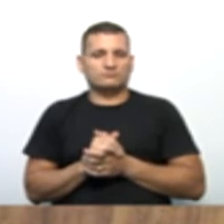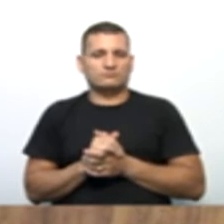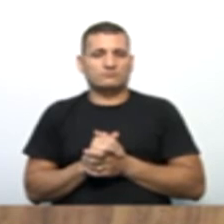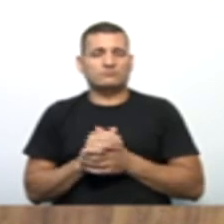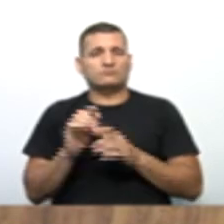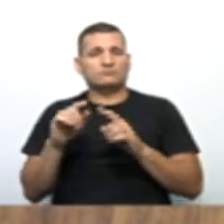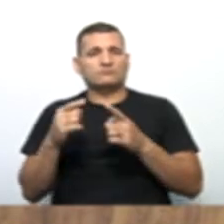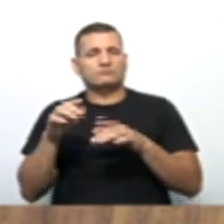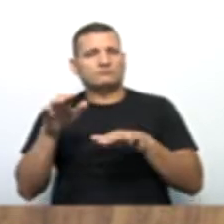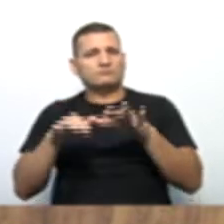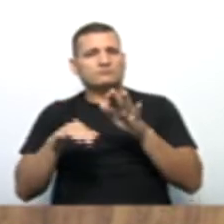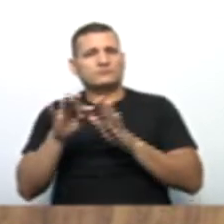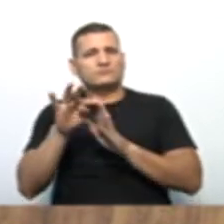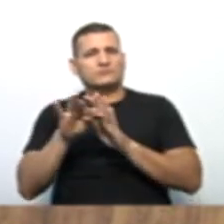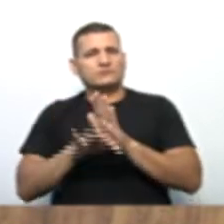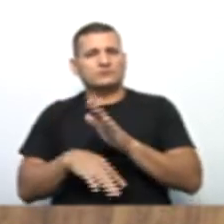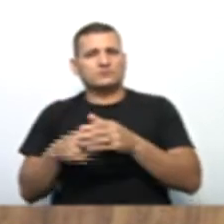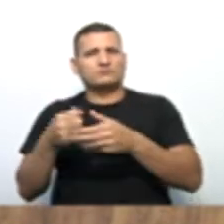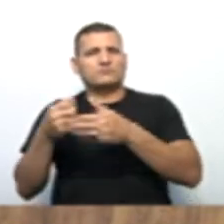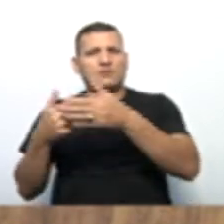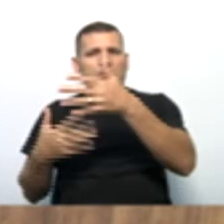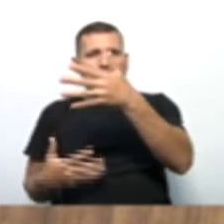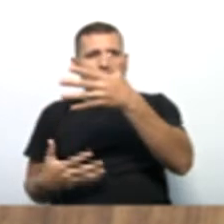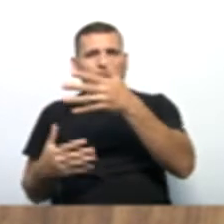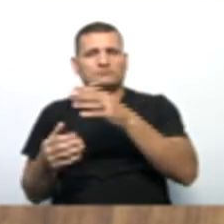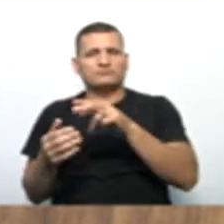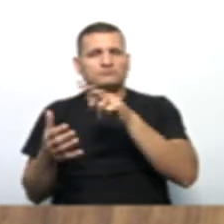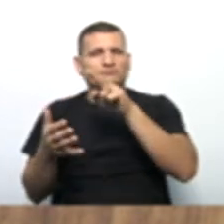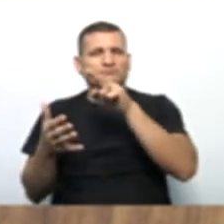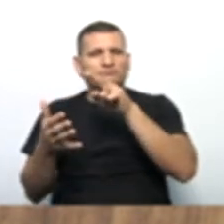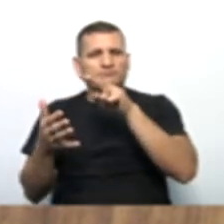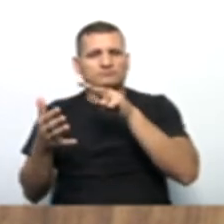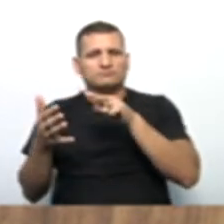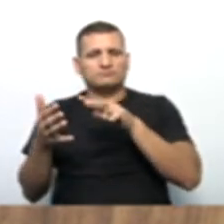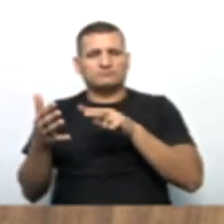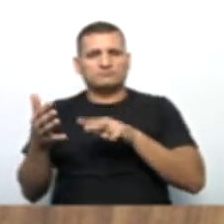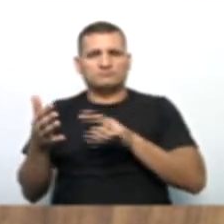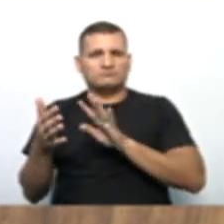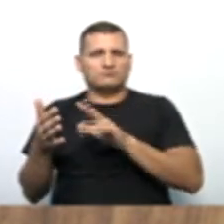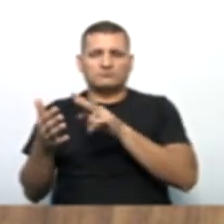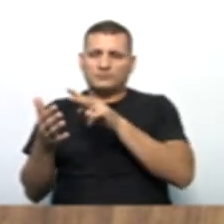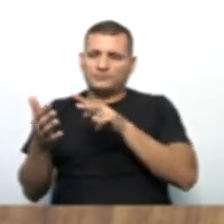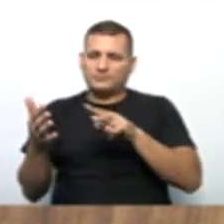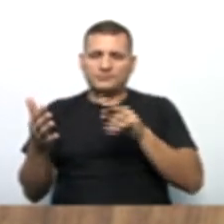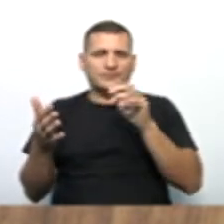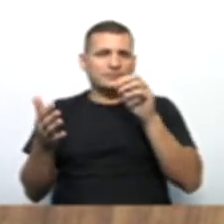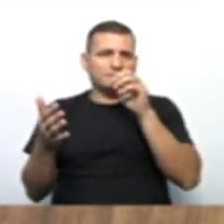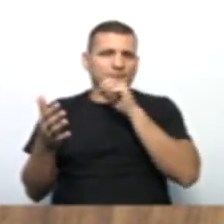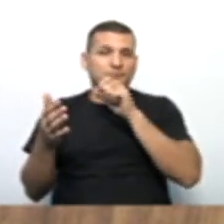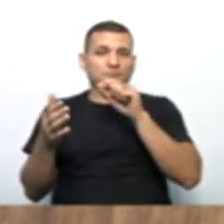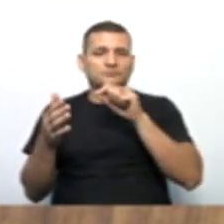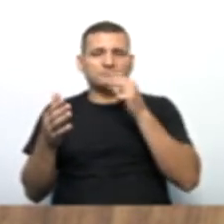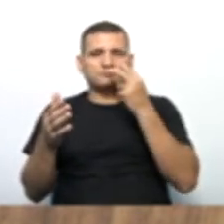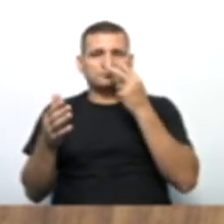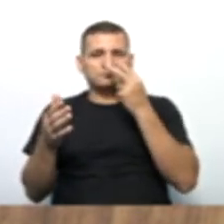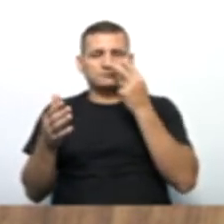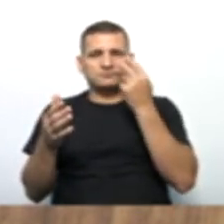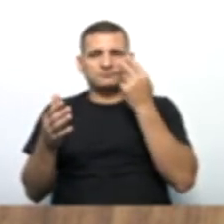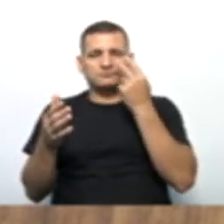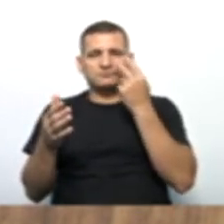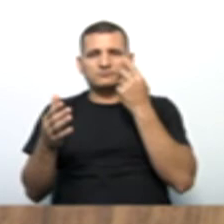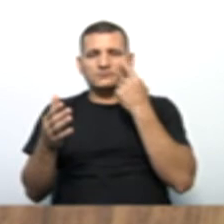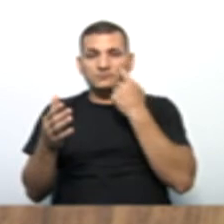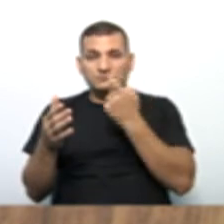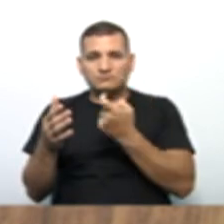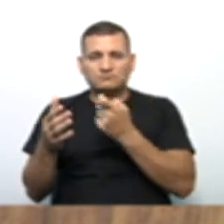texto muito grande você acaba fazendo uma leitura sala transversal mesmo e só lendo aquilo que é interessante se não acha que